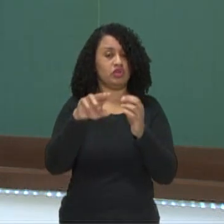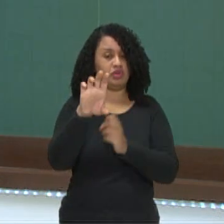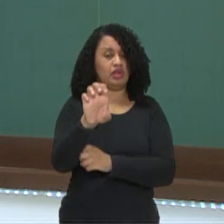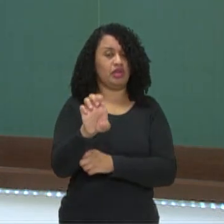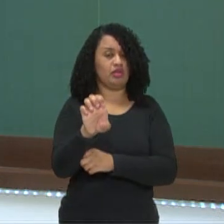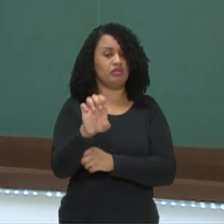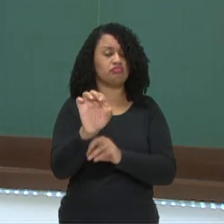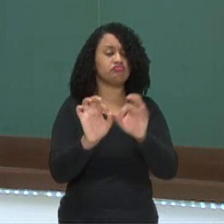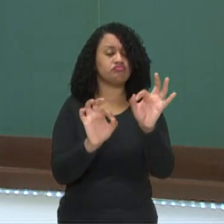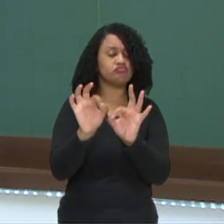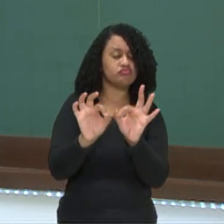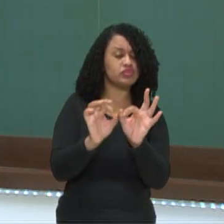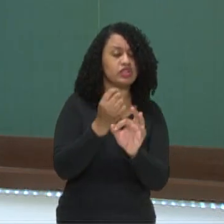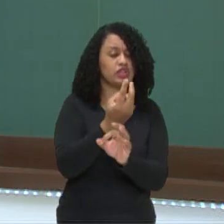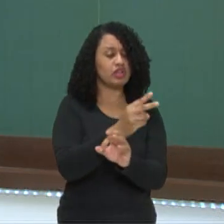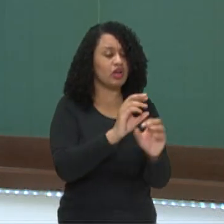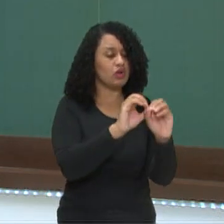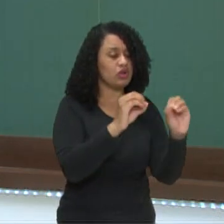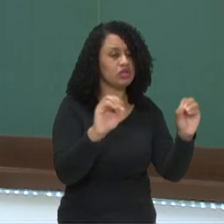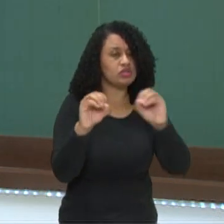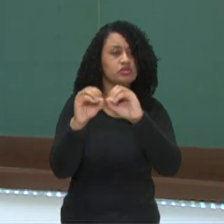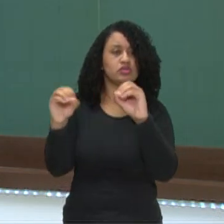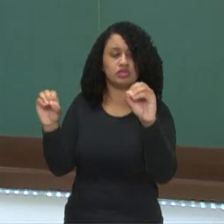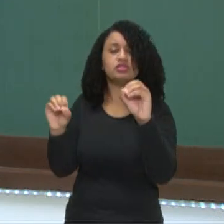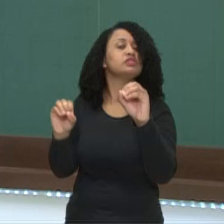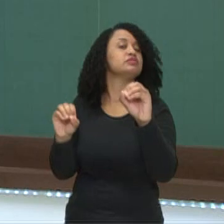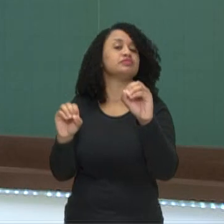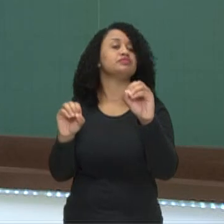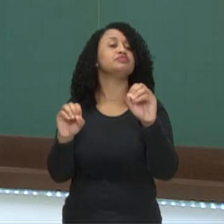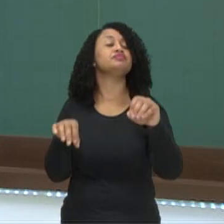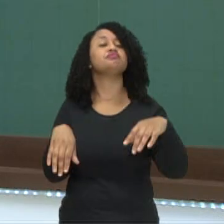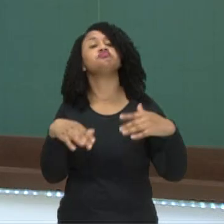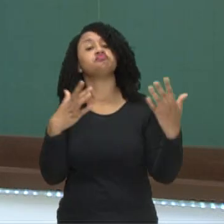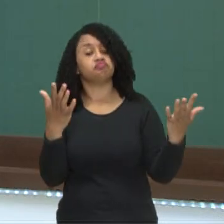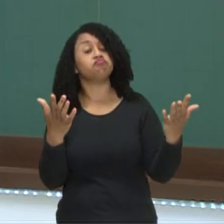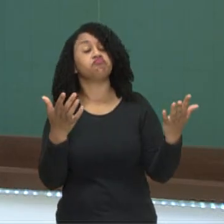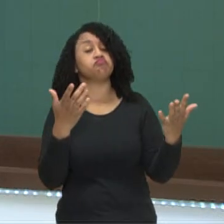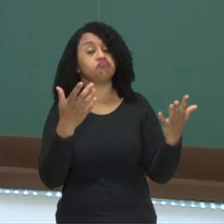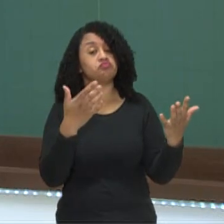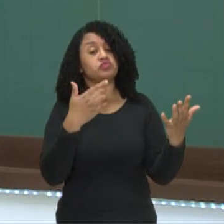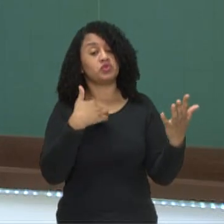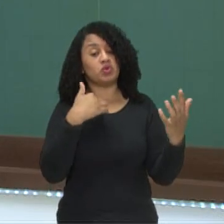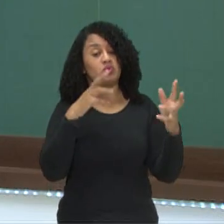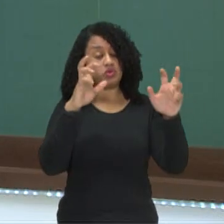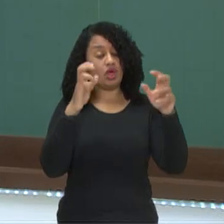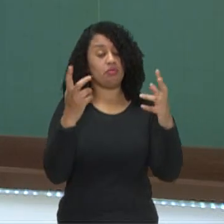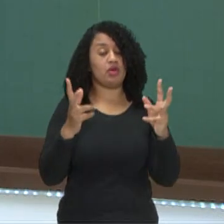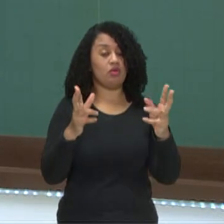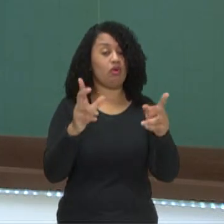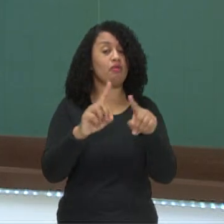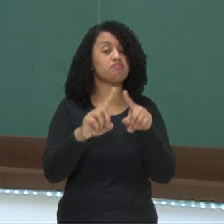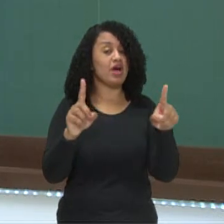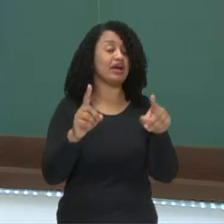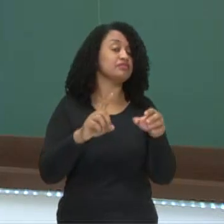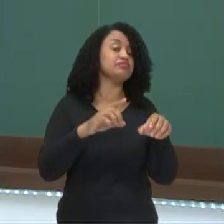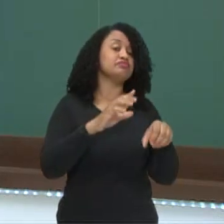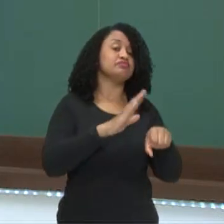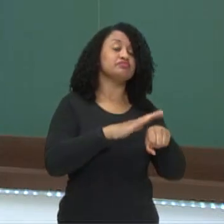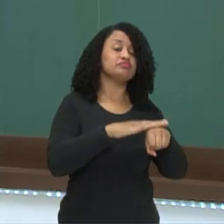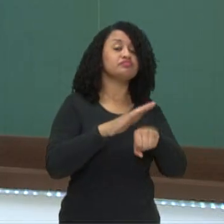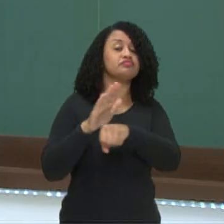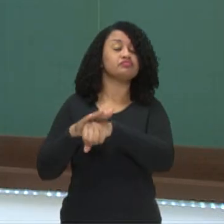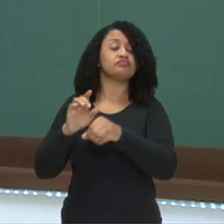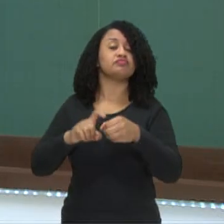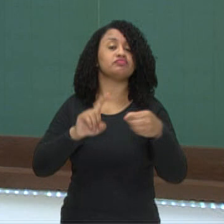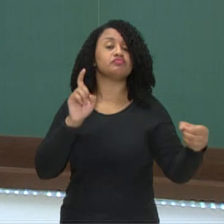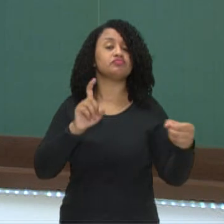que coordena essas duas orações. Embora elas falem do mesmo assunto, elas são independentes, cada uma